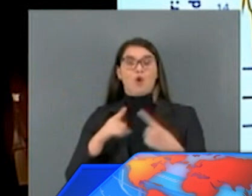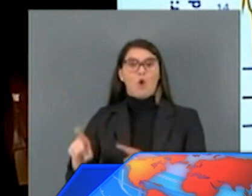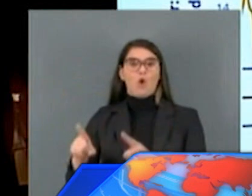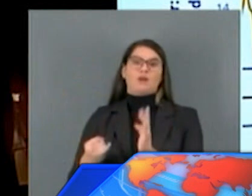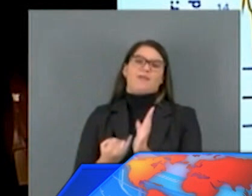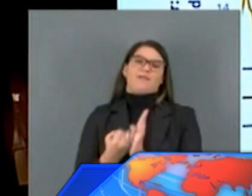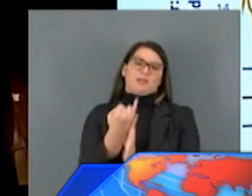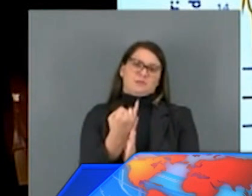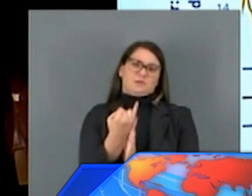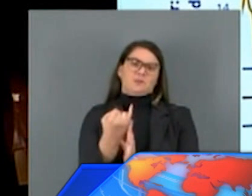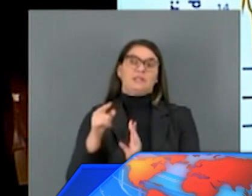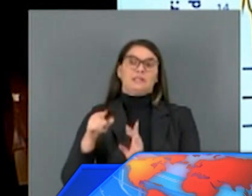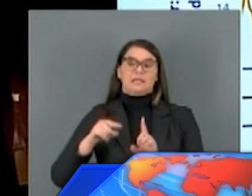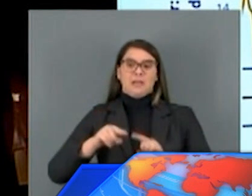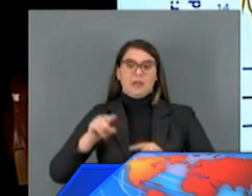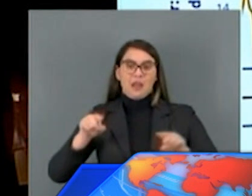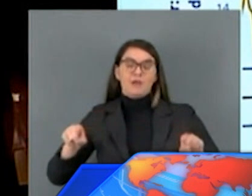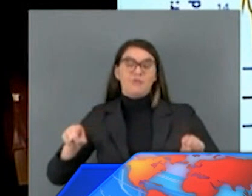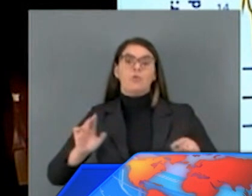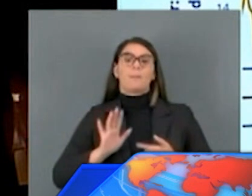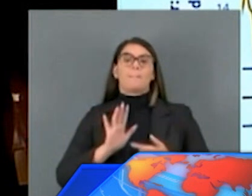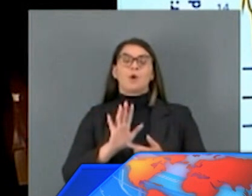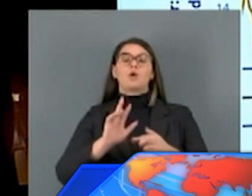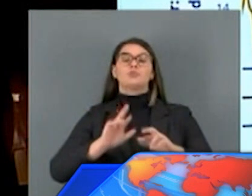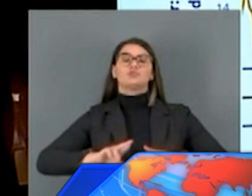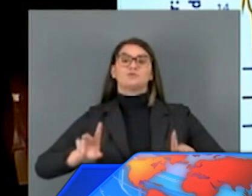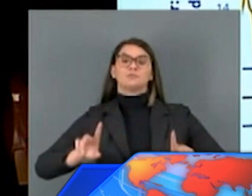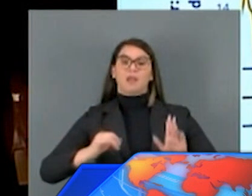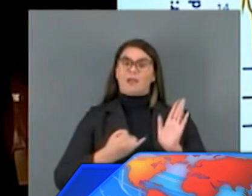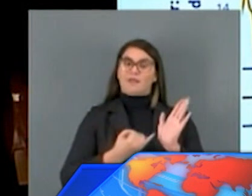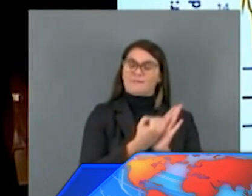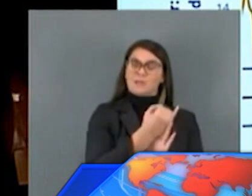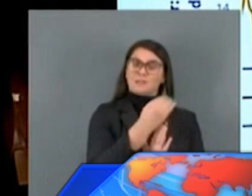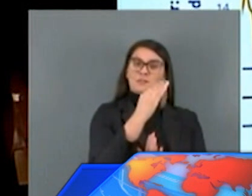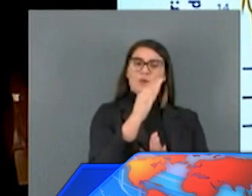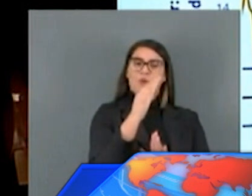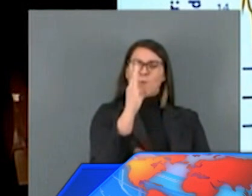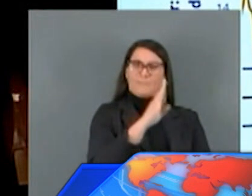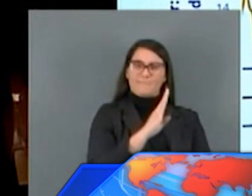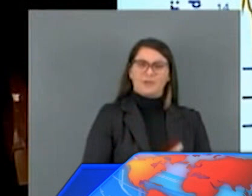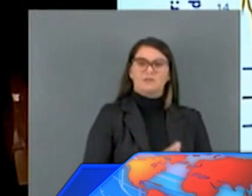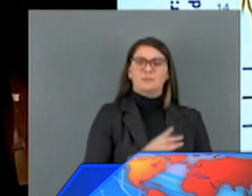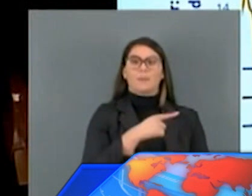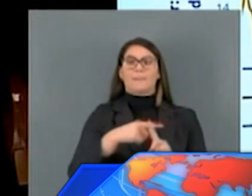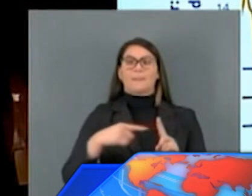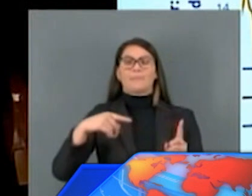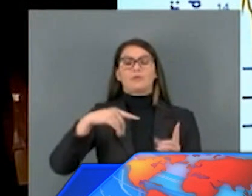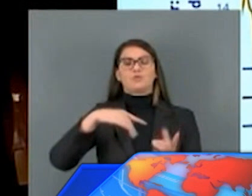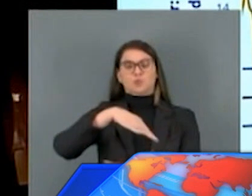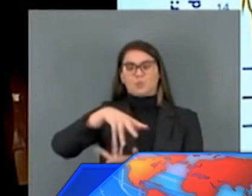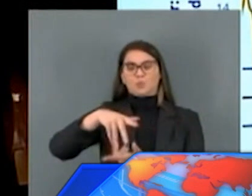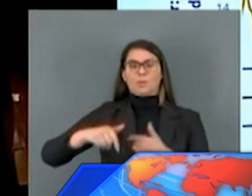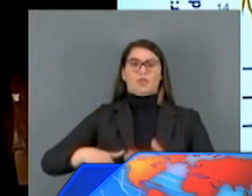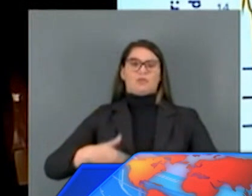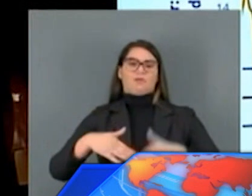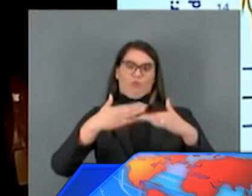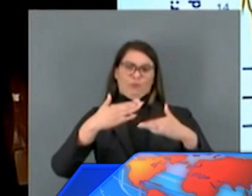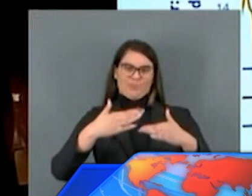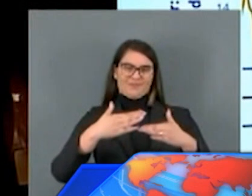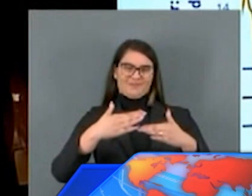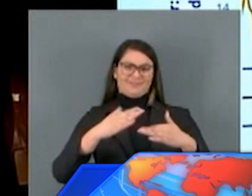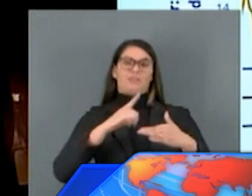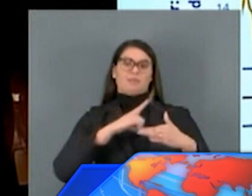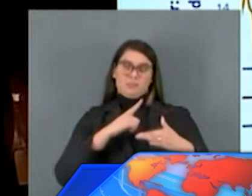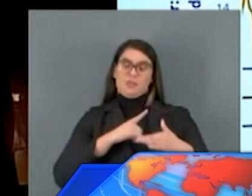banco central se baseia no sistema de metas de inflação quando a inflação Está Alta o BC leva SELIC quando ela estimativas